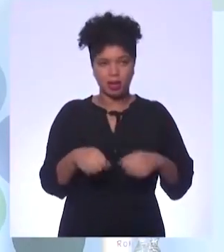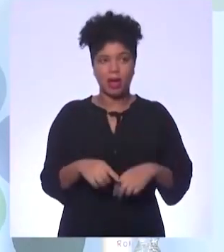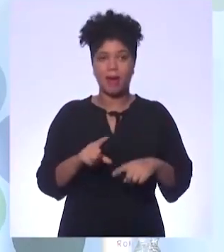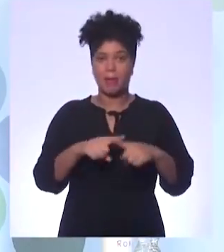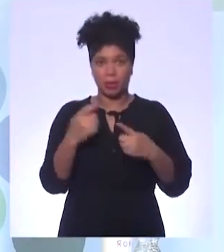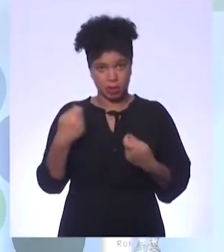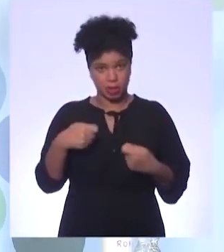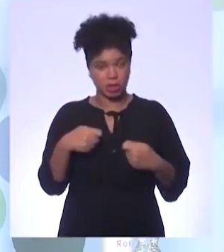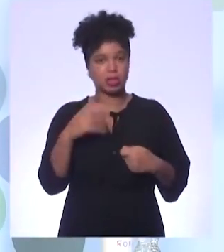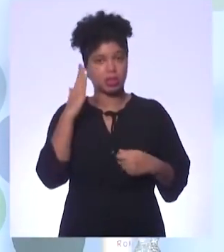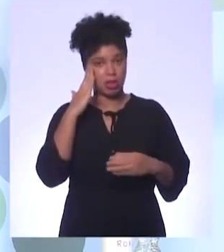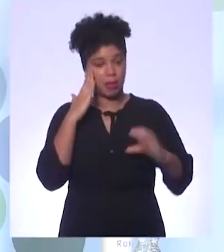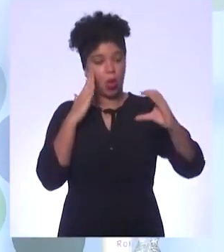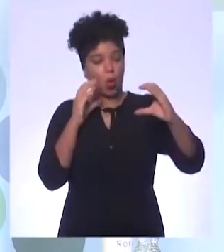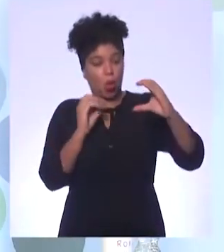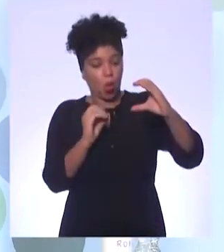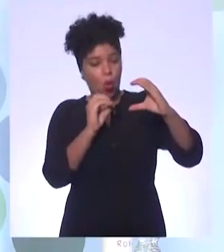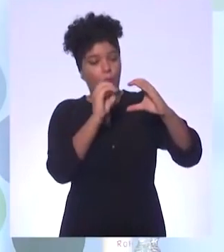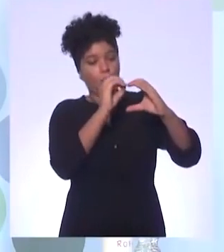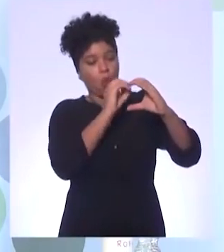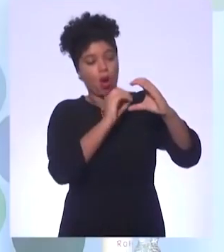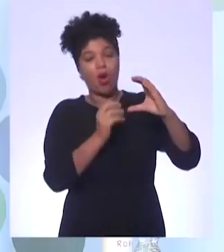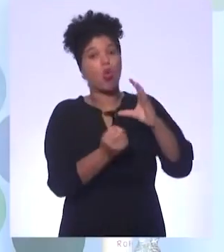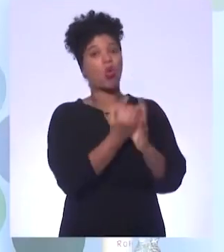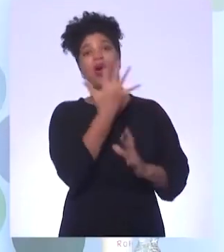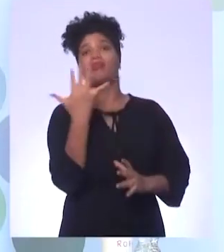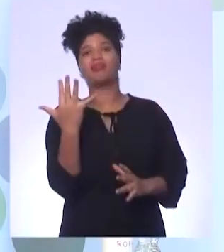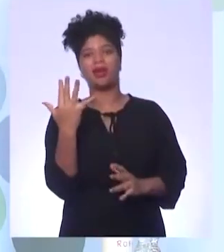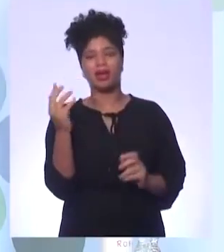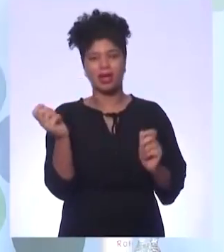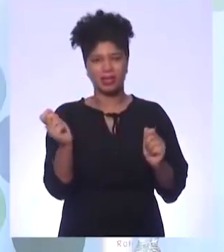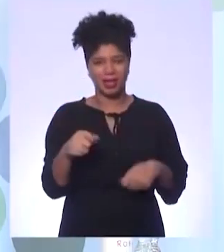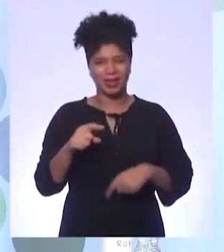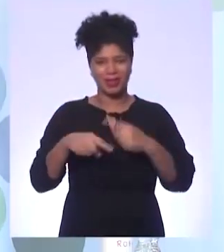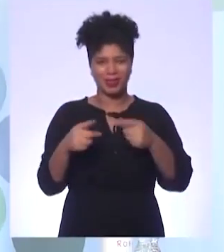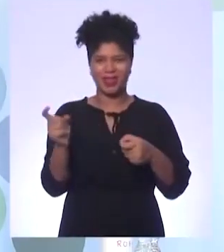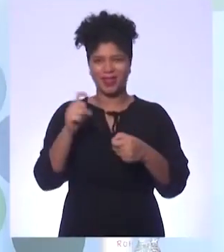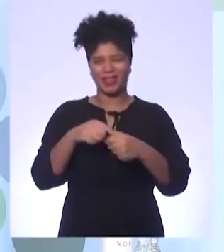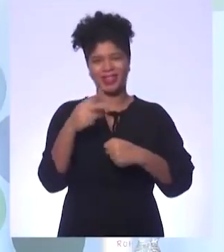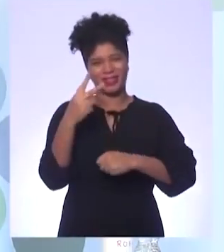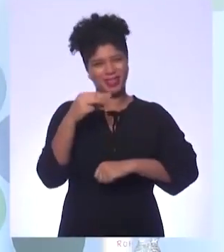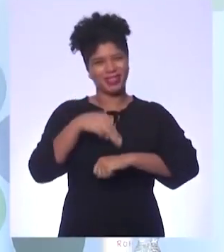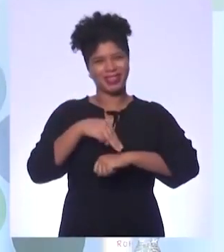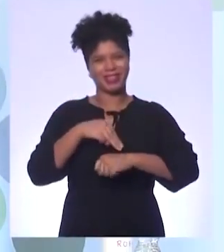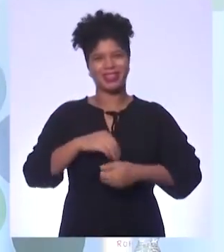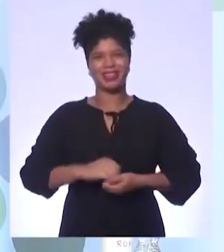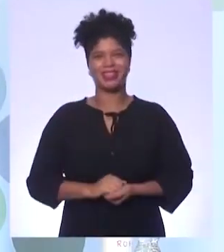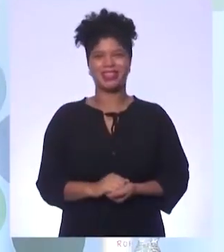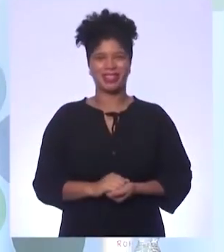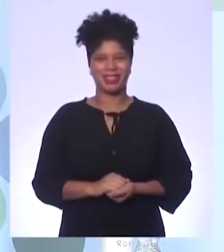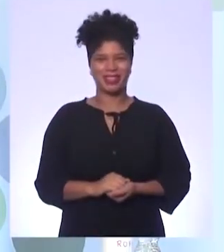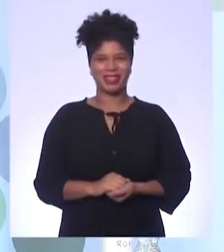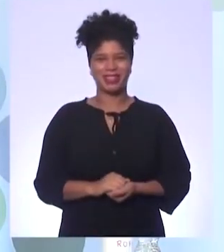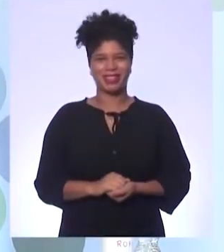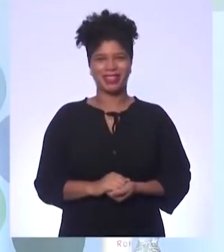a roda menor cabe dentro da roda maior, em relação ao seu comprimento, e já voltamos em 2 minutos.